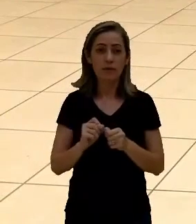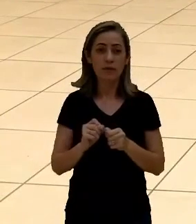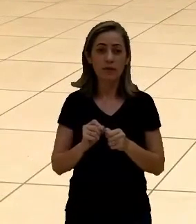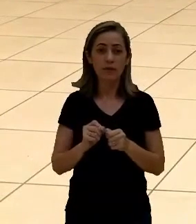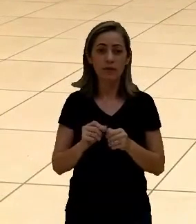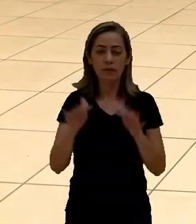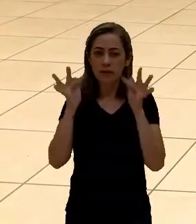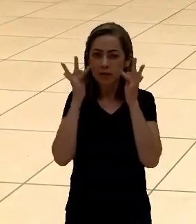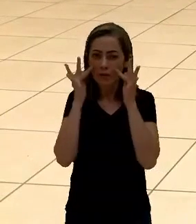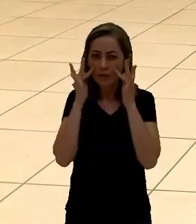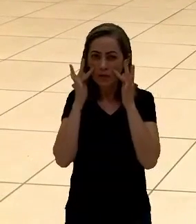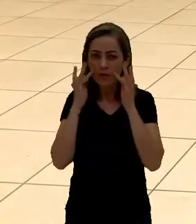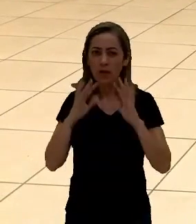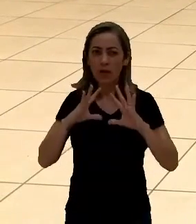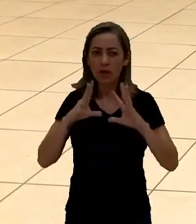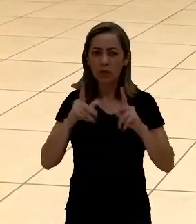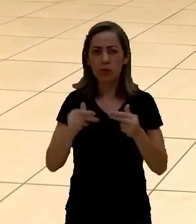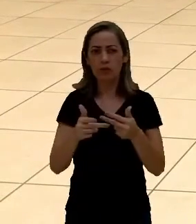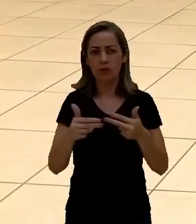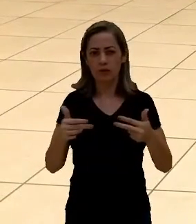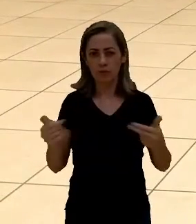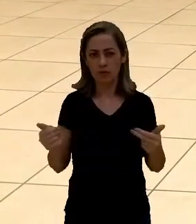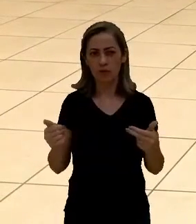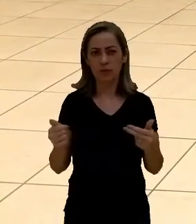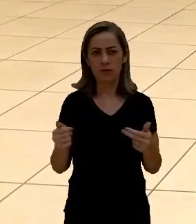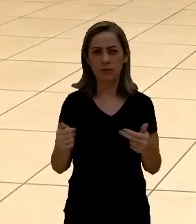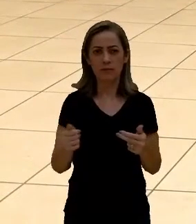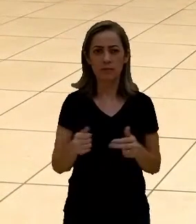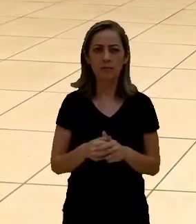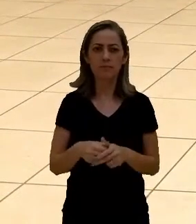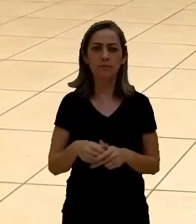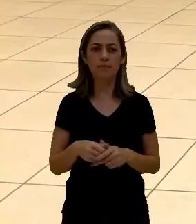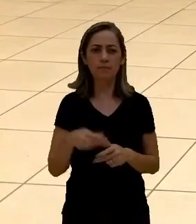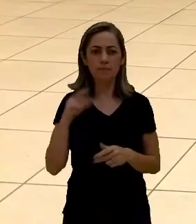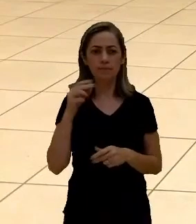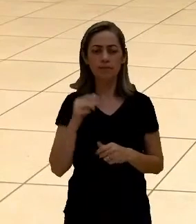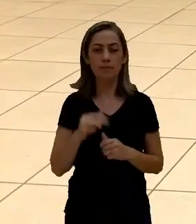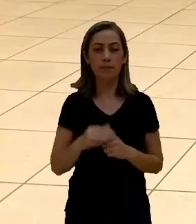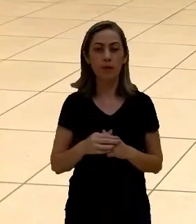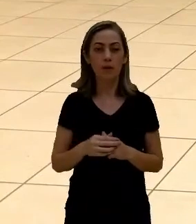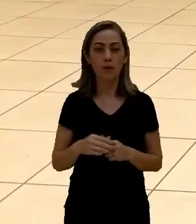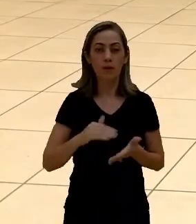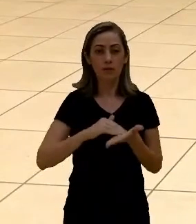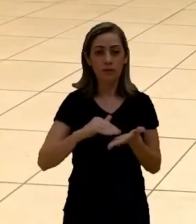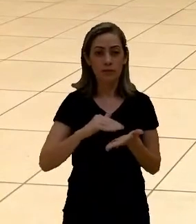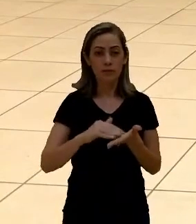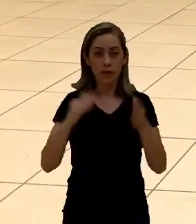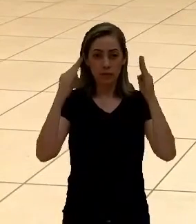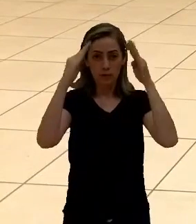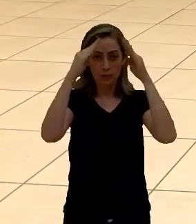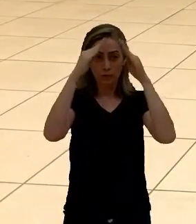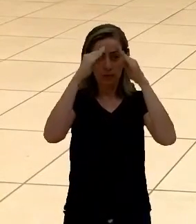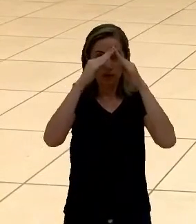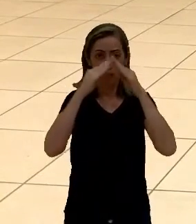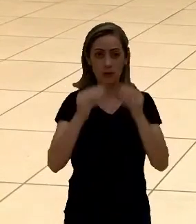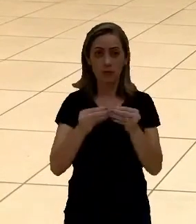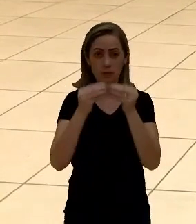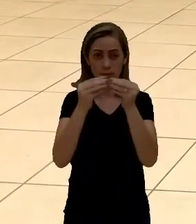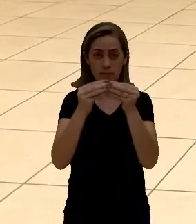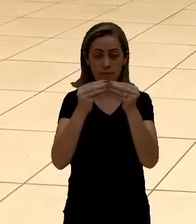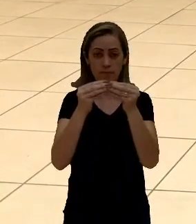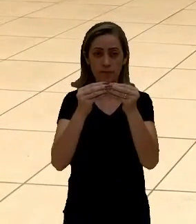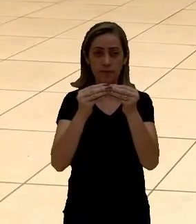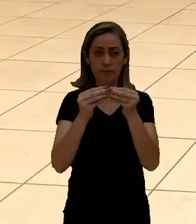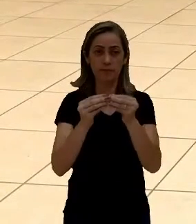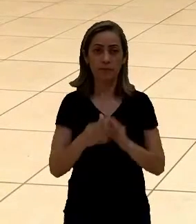todos os detalhes como mestre de cerimônias Eu costumo dizer que eu sou o secretário do bispo na missa né Acho que fica mais fácil para que todos